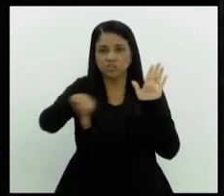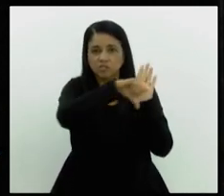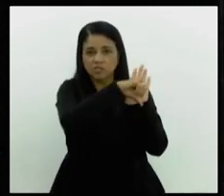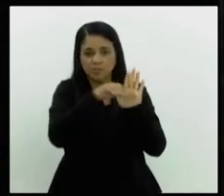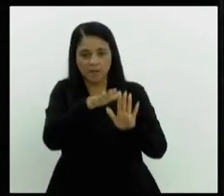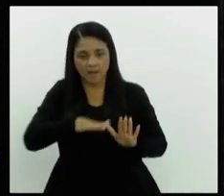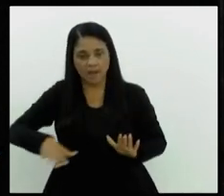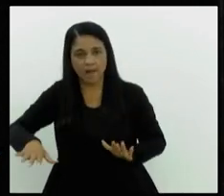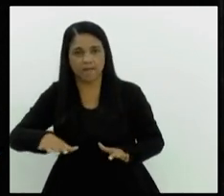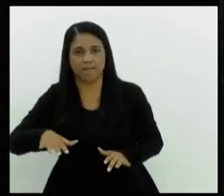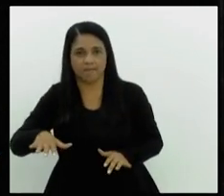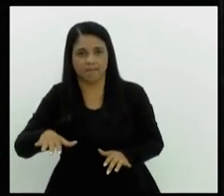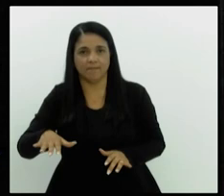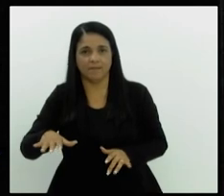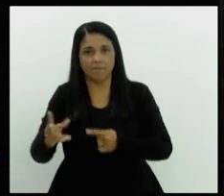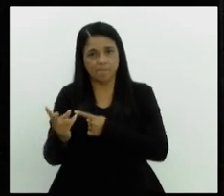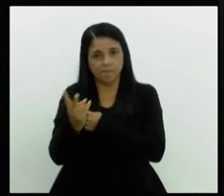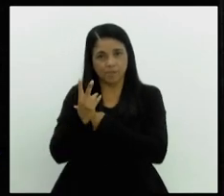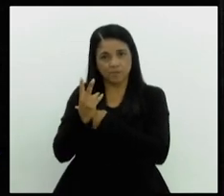terreno.